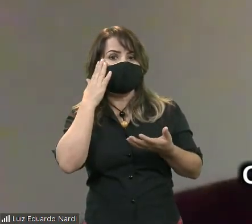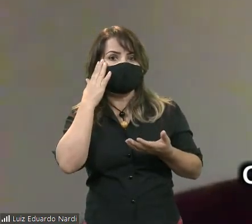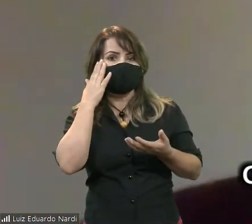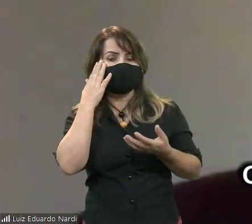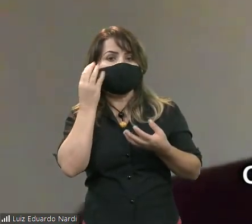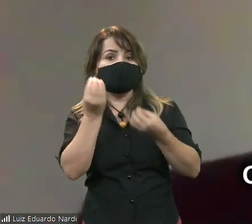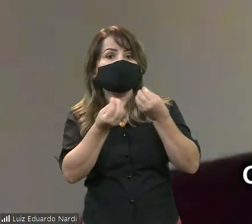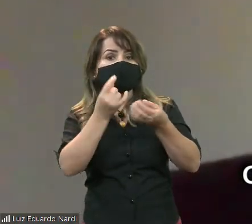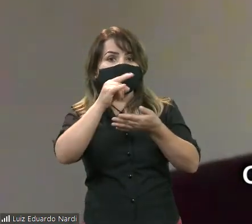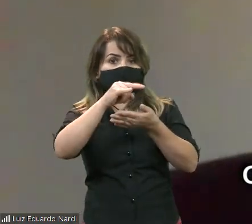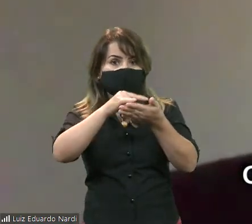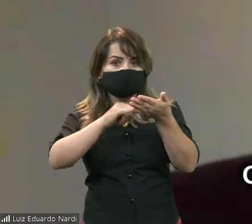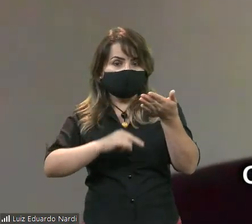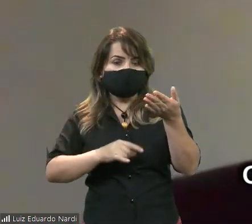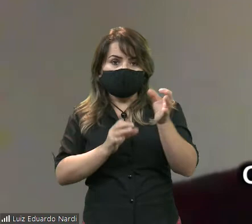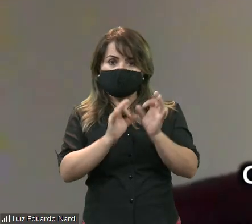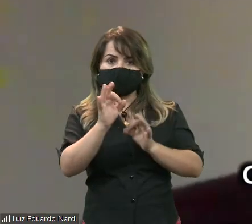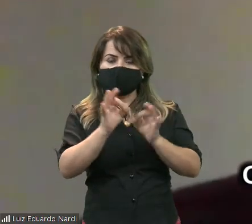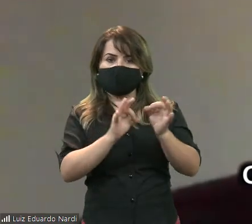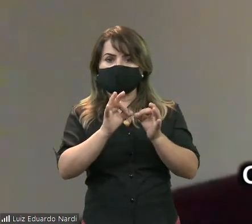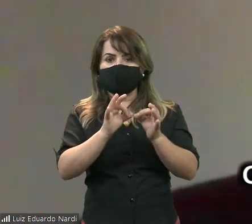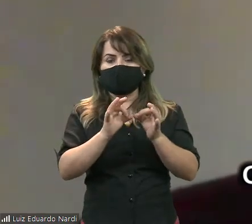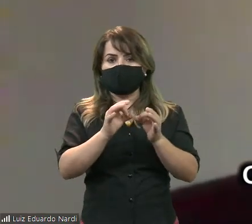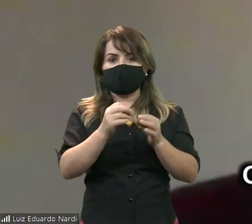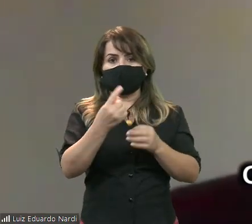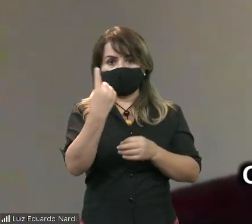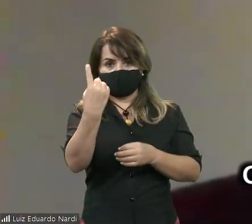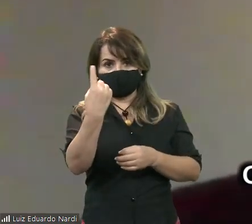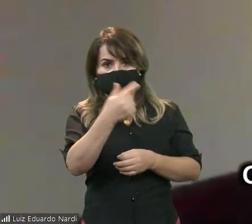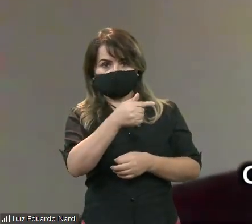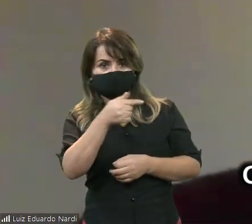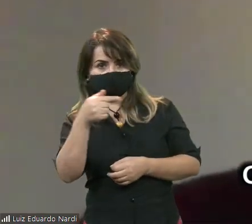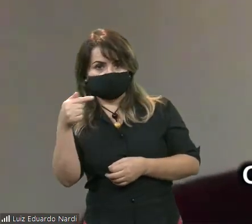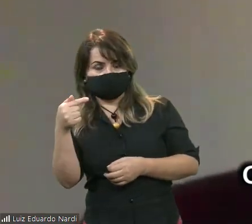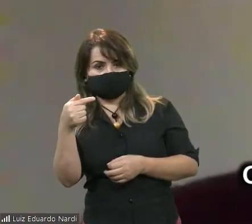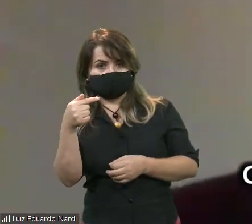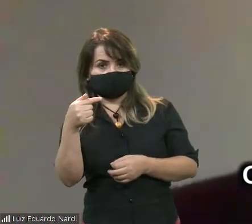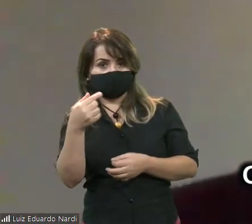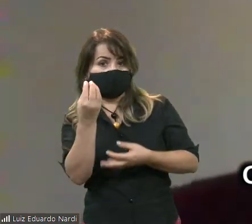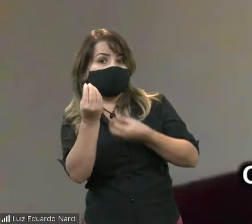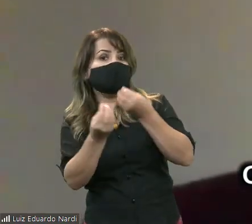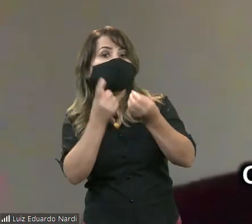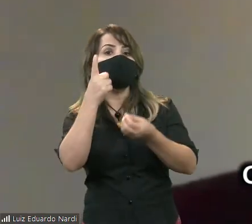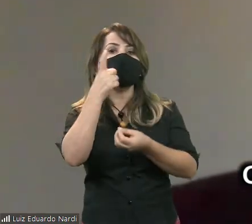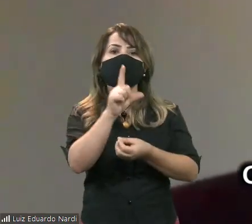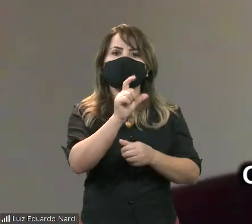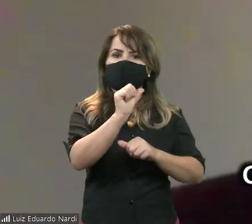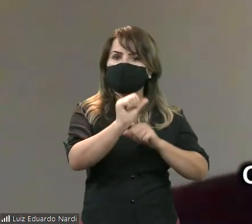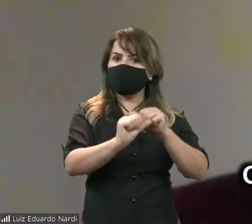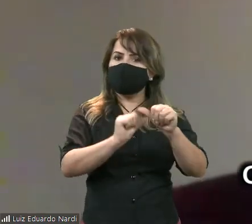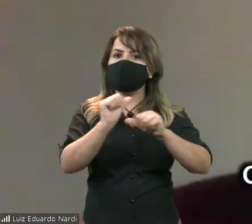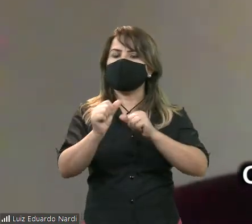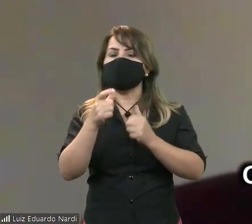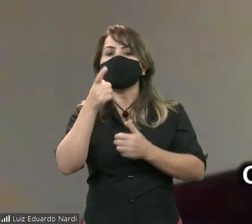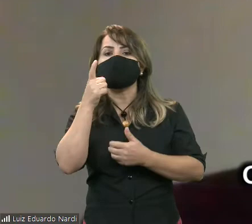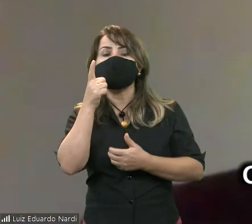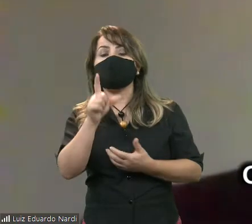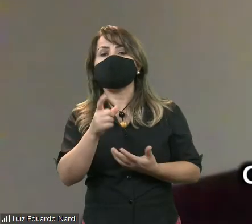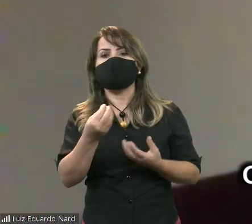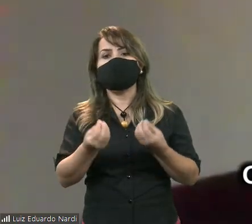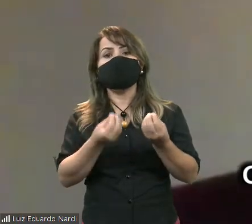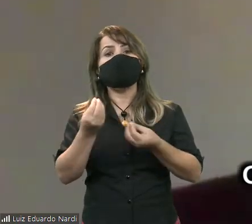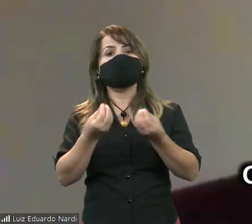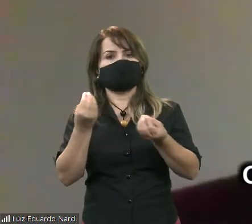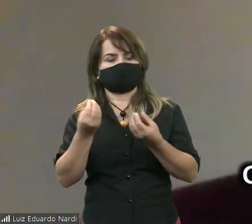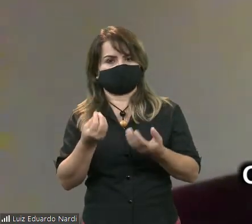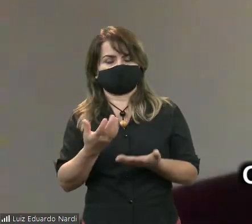vai ser mudado. Me permita discordar com o apreço que tem ao vereador Marcos Custódio e ao vereador